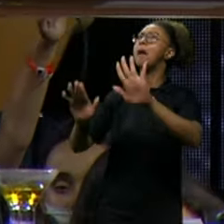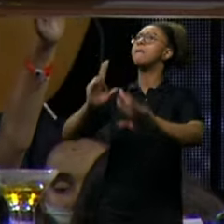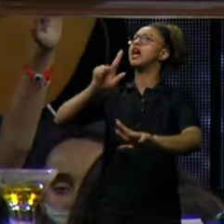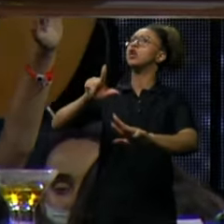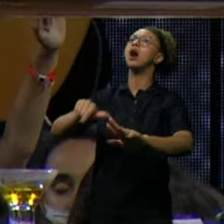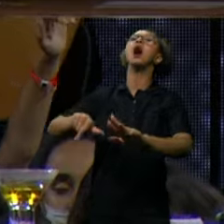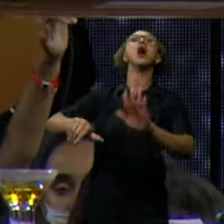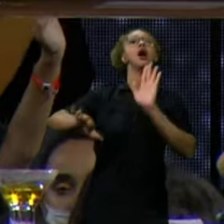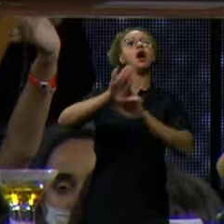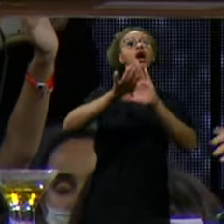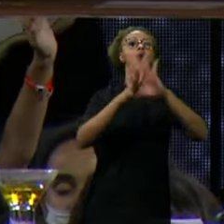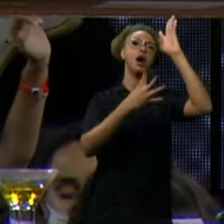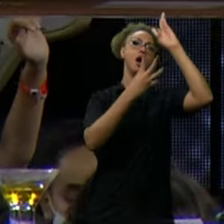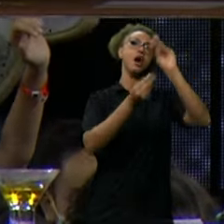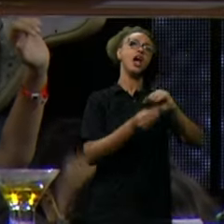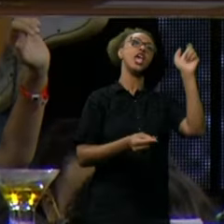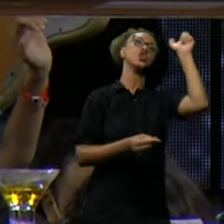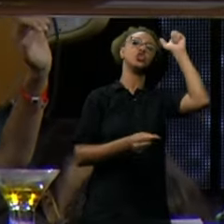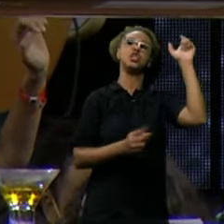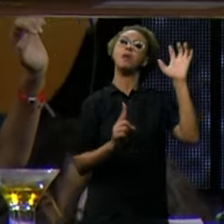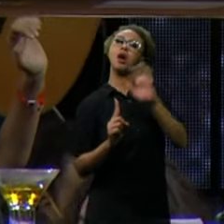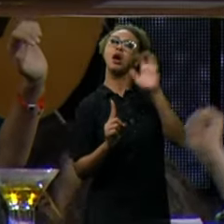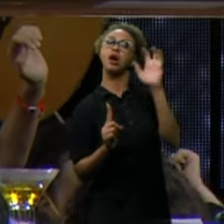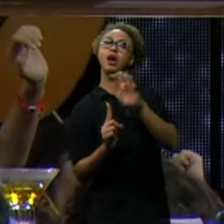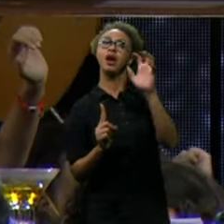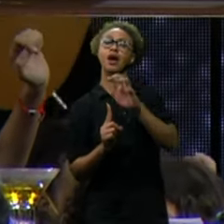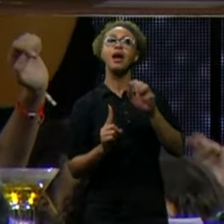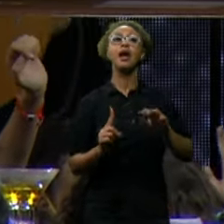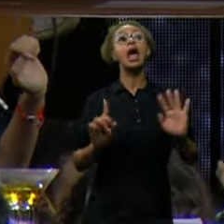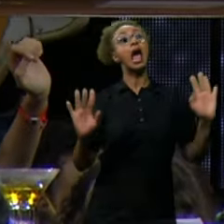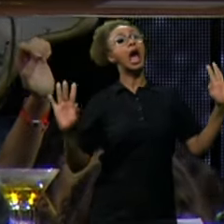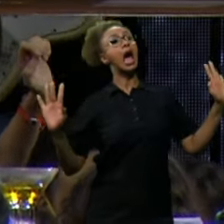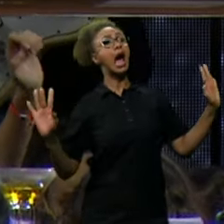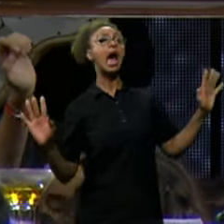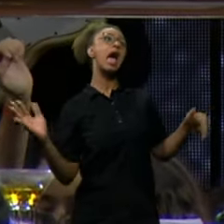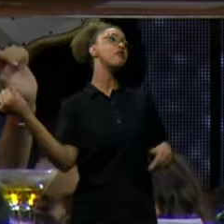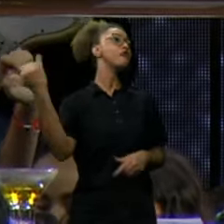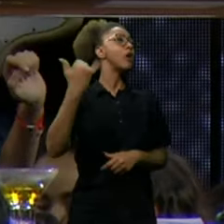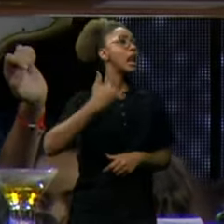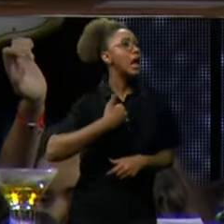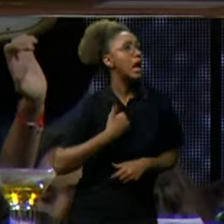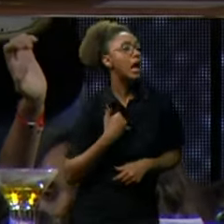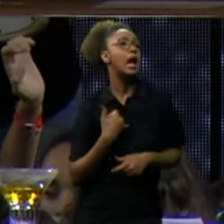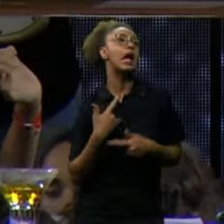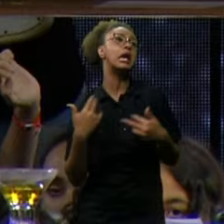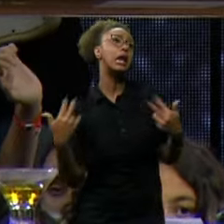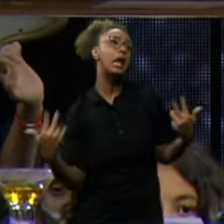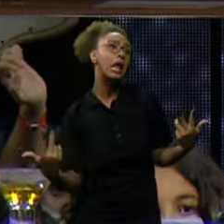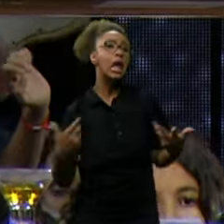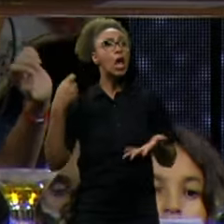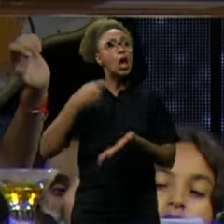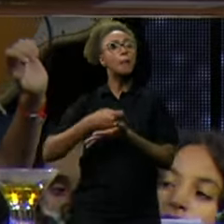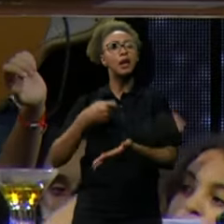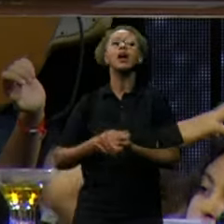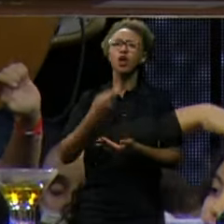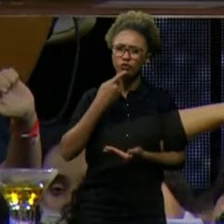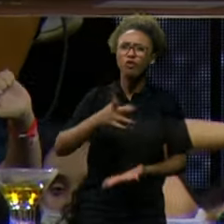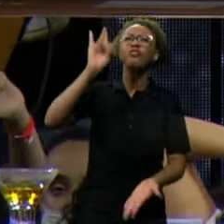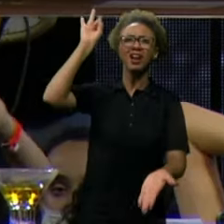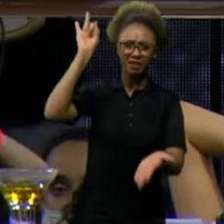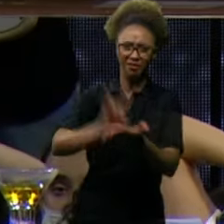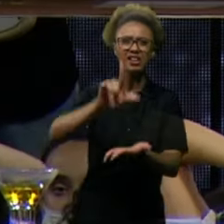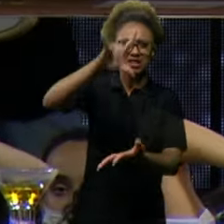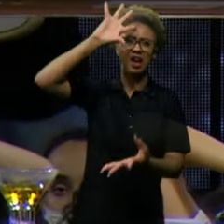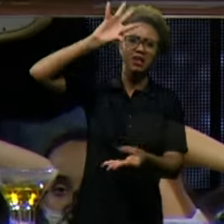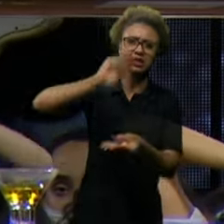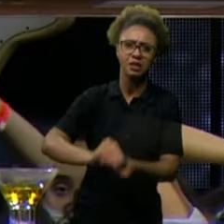mecanismo do Inferno para ti acomodar a me para me falar e obrigado pela força eu vou falar Rasgado o que é